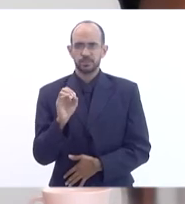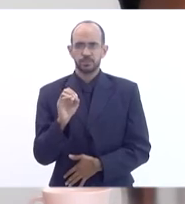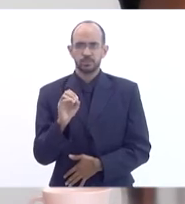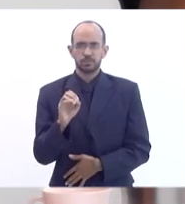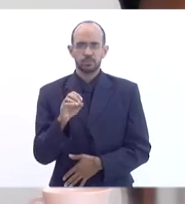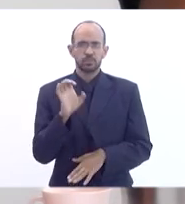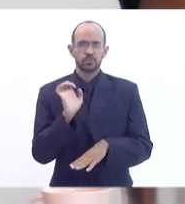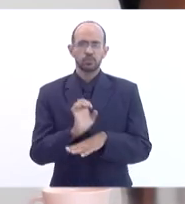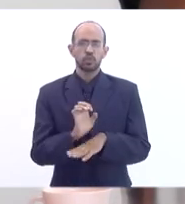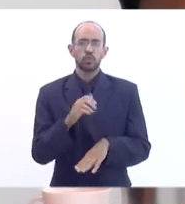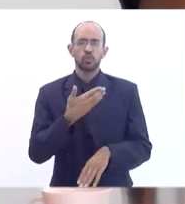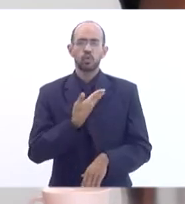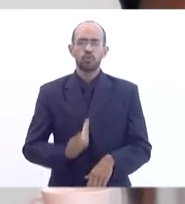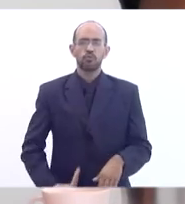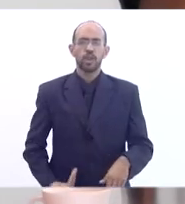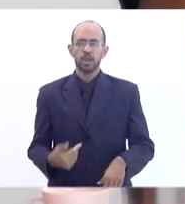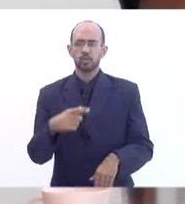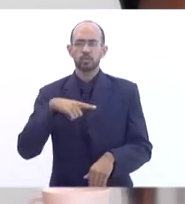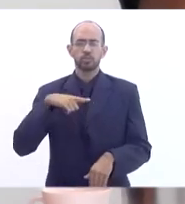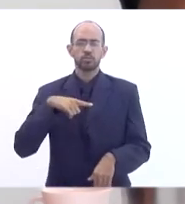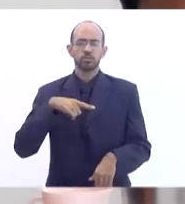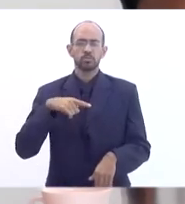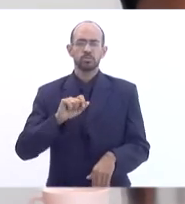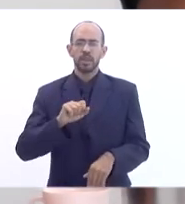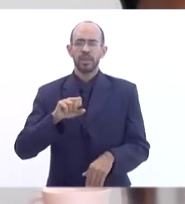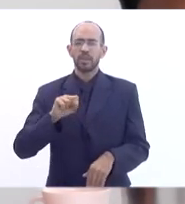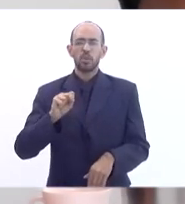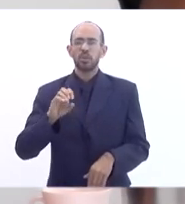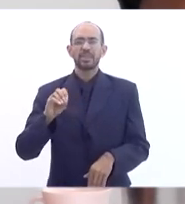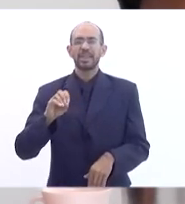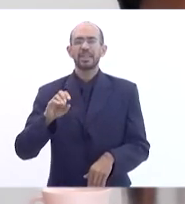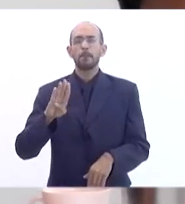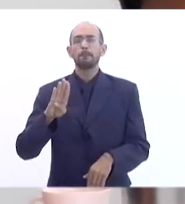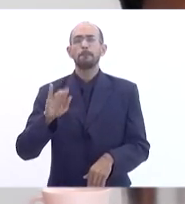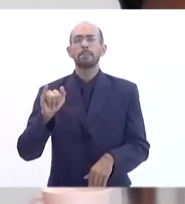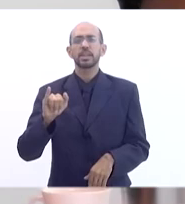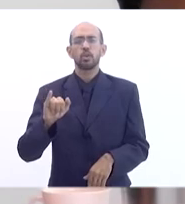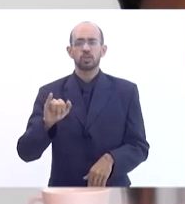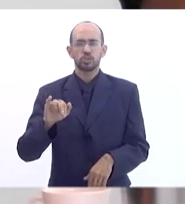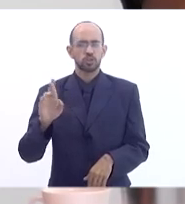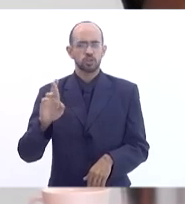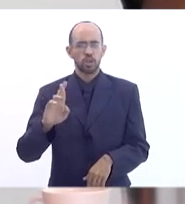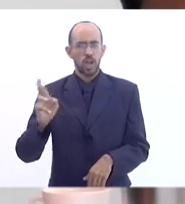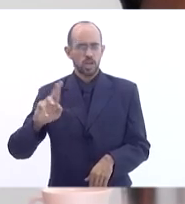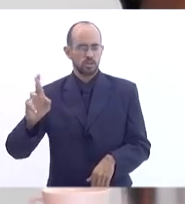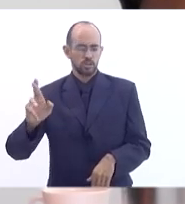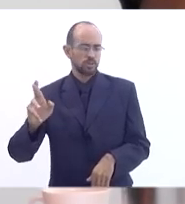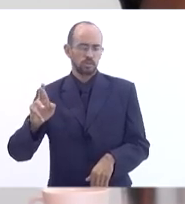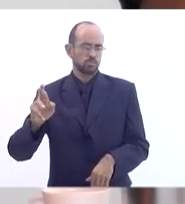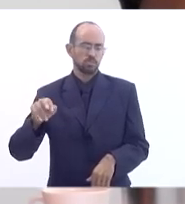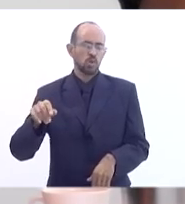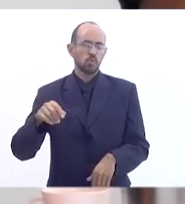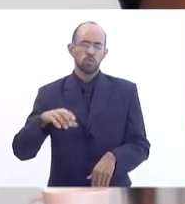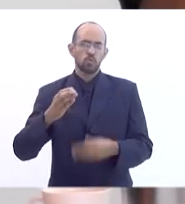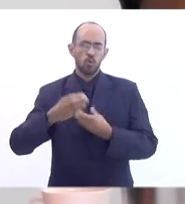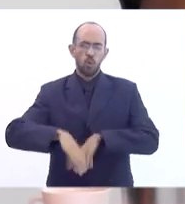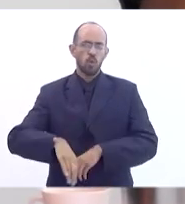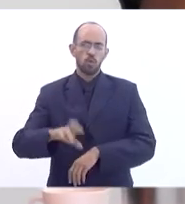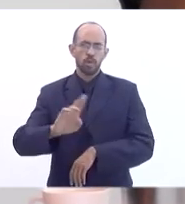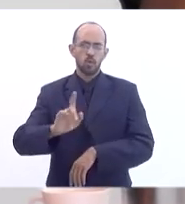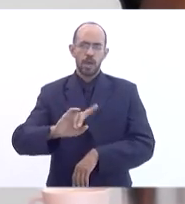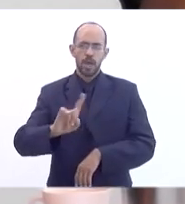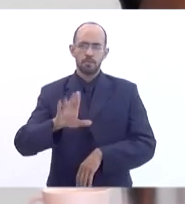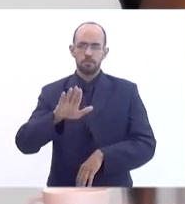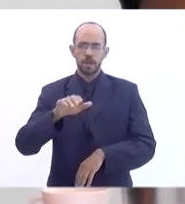mais 80 bilhões o que se arrecada concurso é mínimo no super absolutamente nada do Estado mas o corrupto